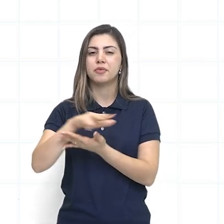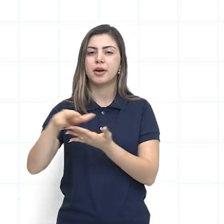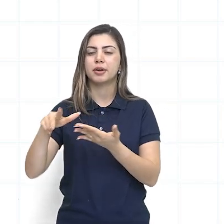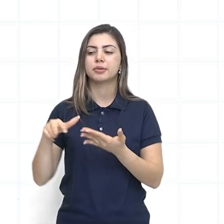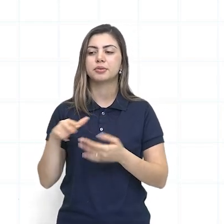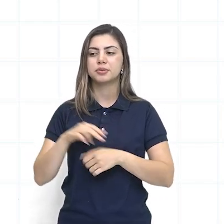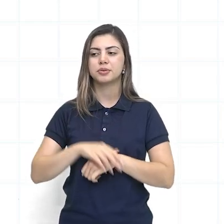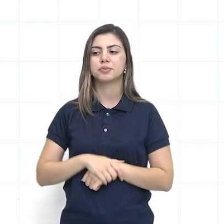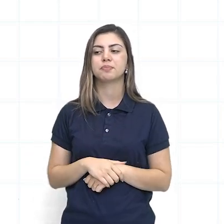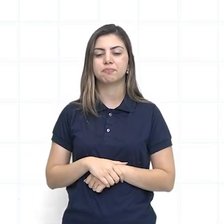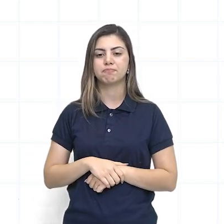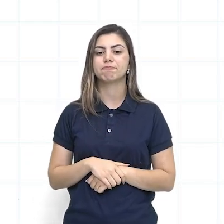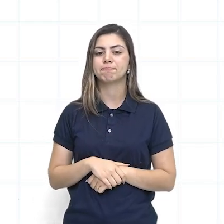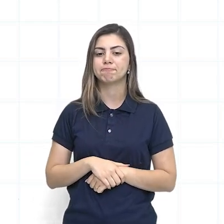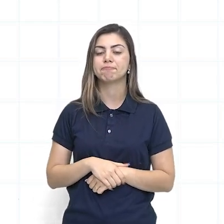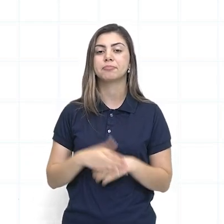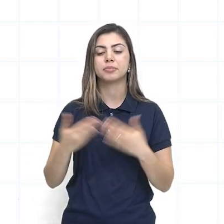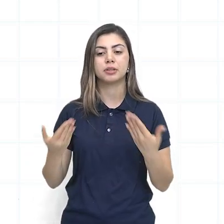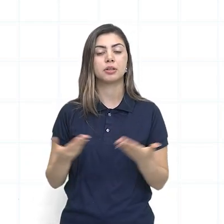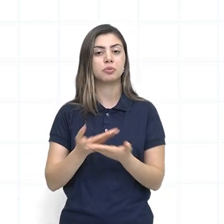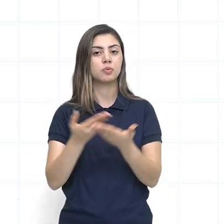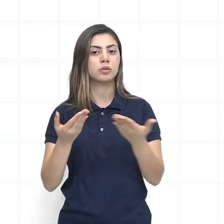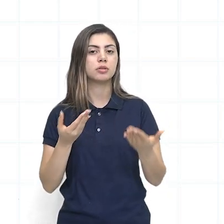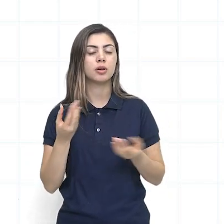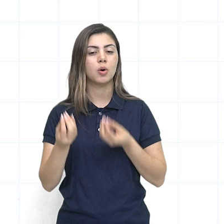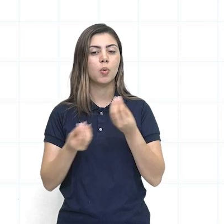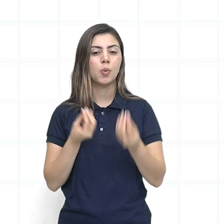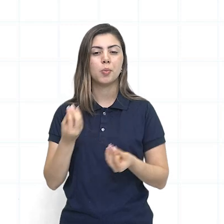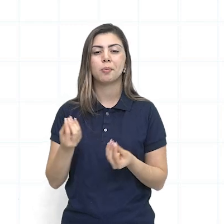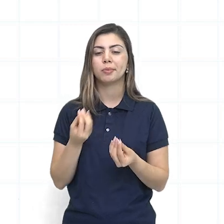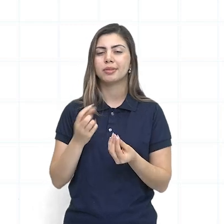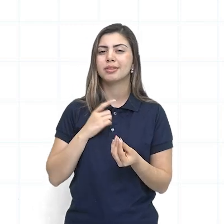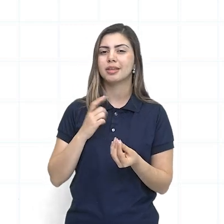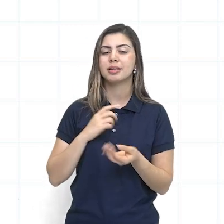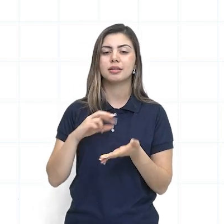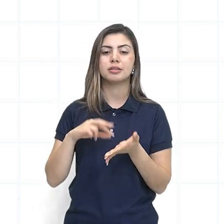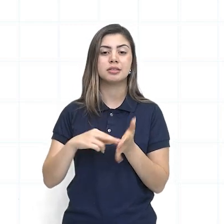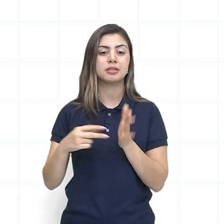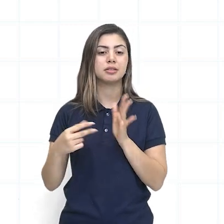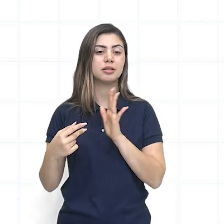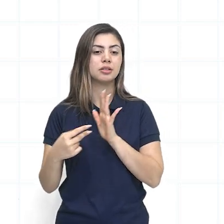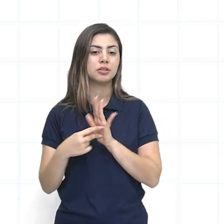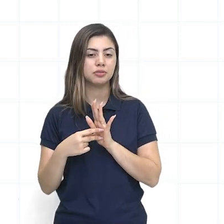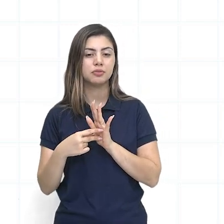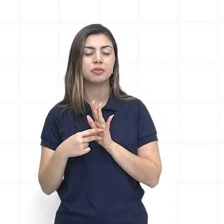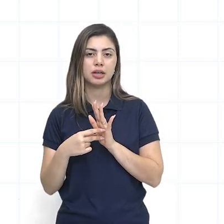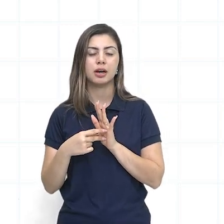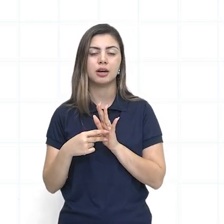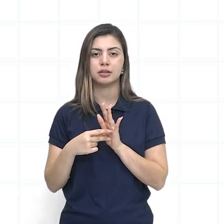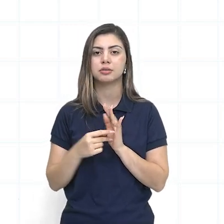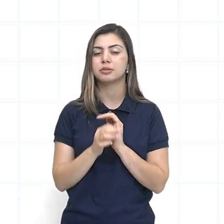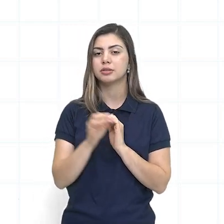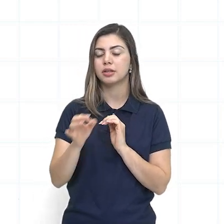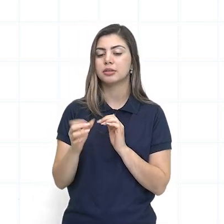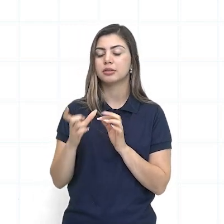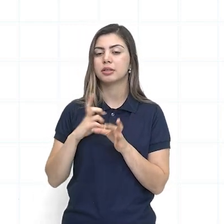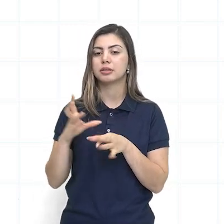etc. Então, você vai ter, né, N significado por vir, né, com